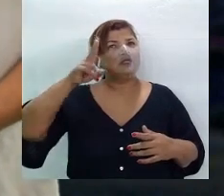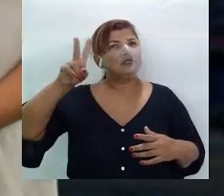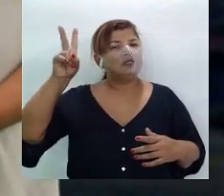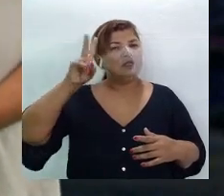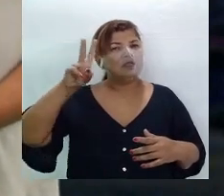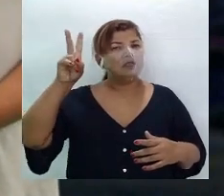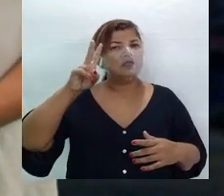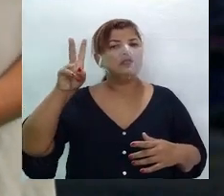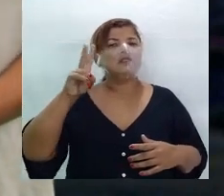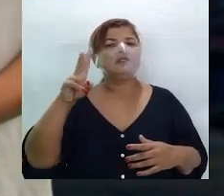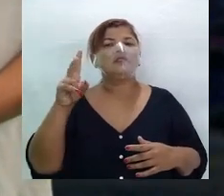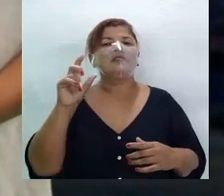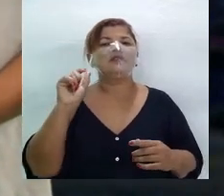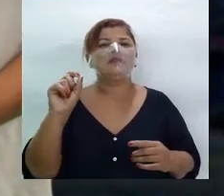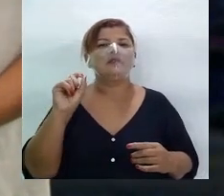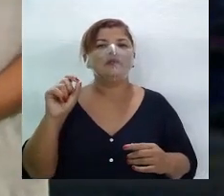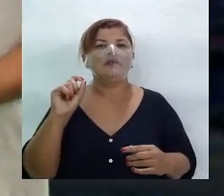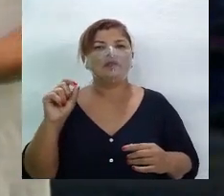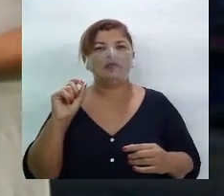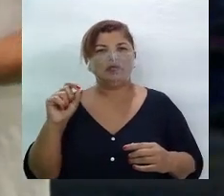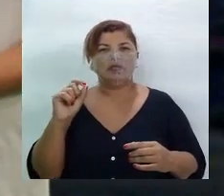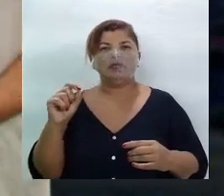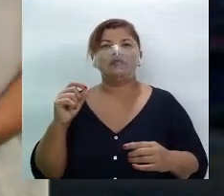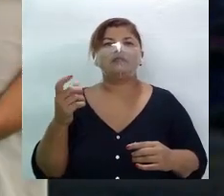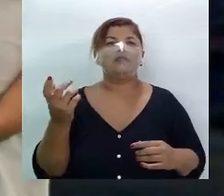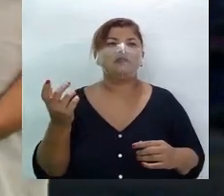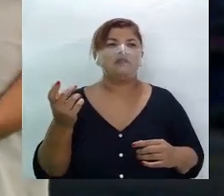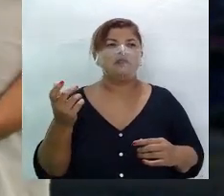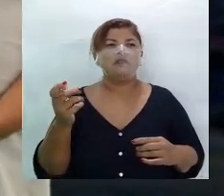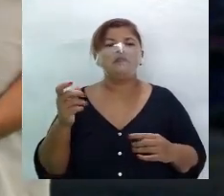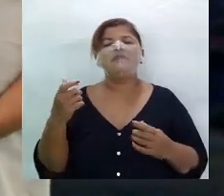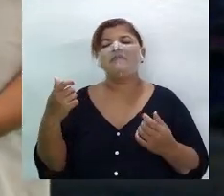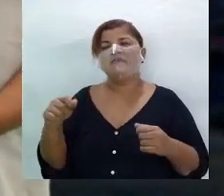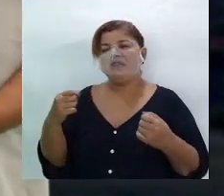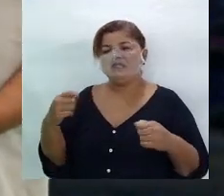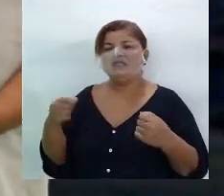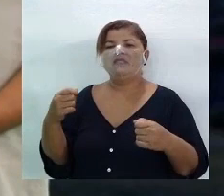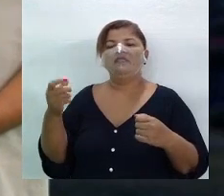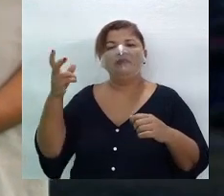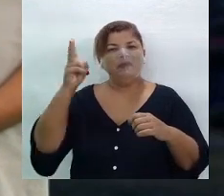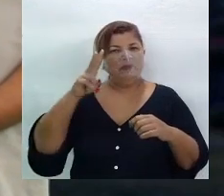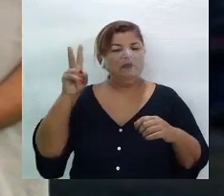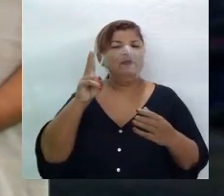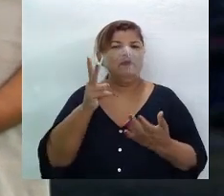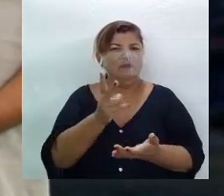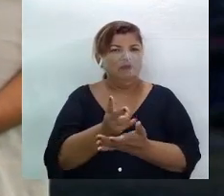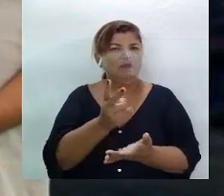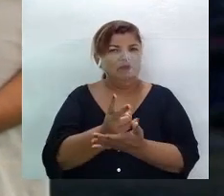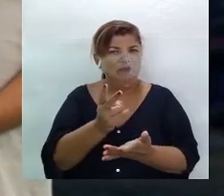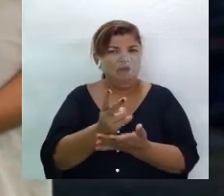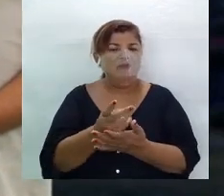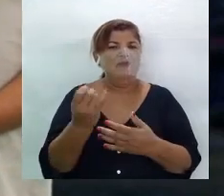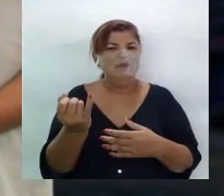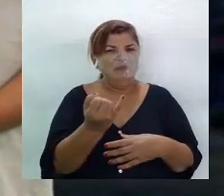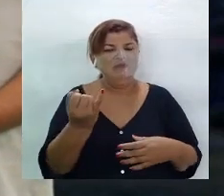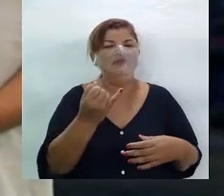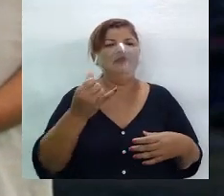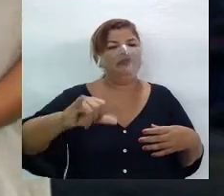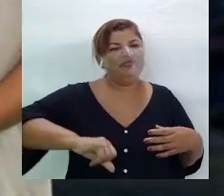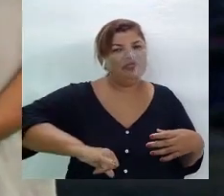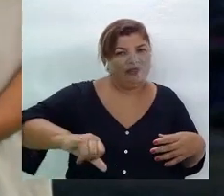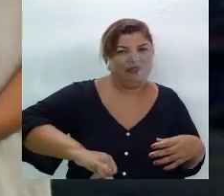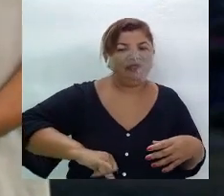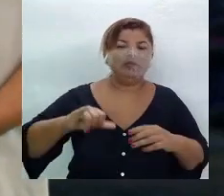devem ser preservadas e faz jus nessa Recife mal assombrado. As próprias histórias do sofrimento dos negros,